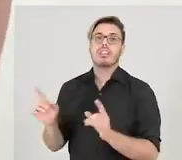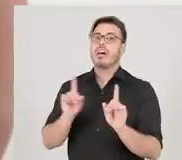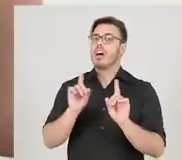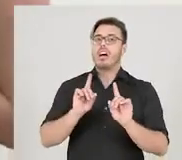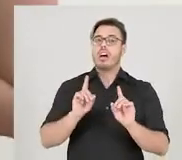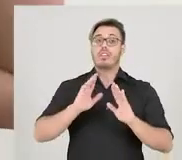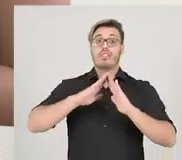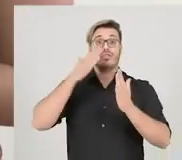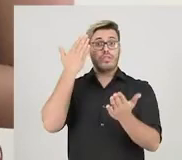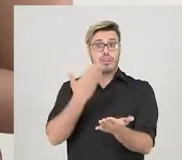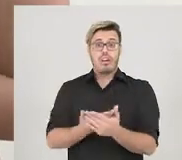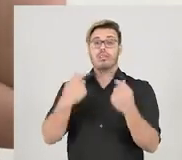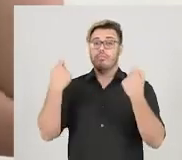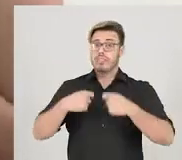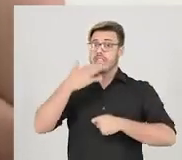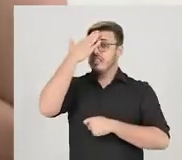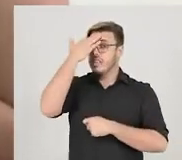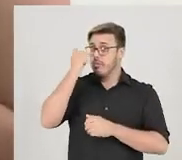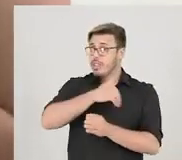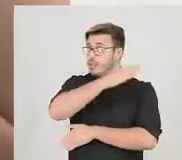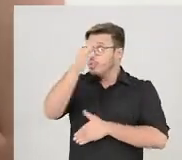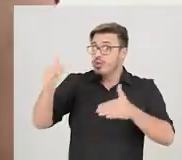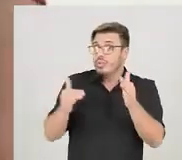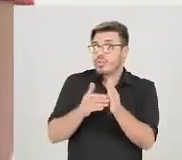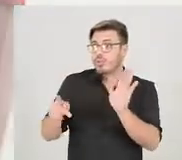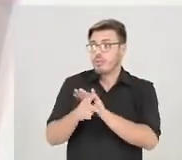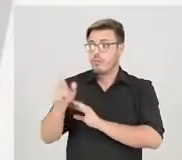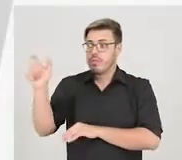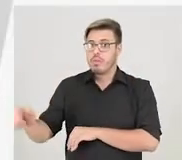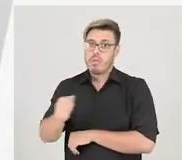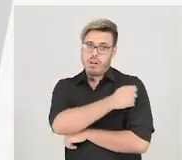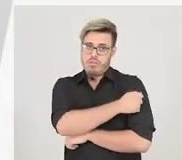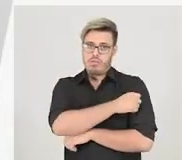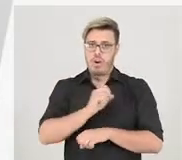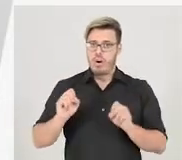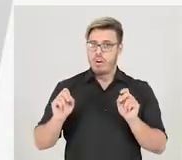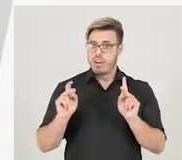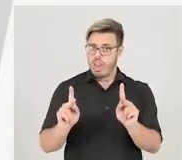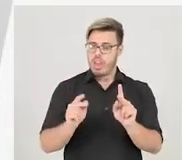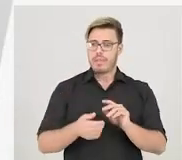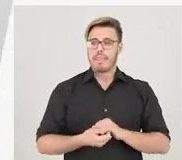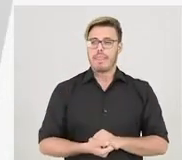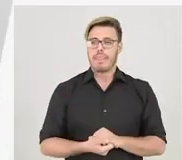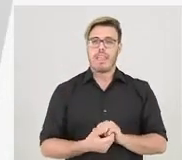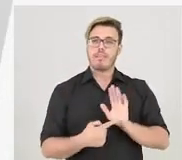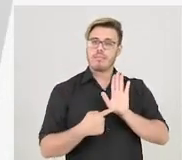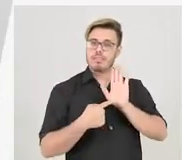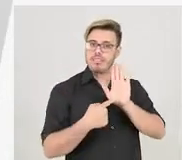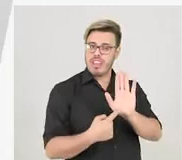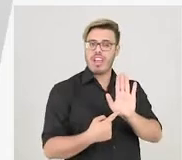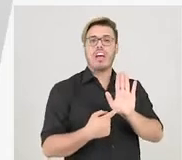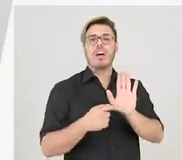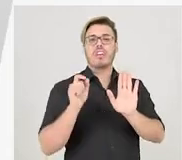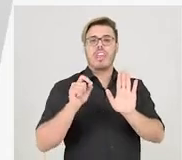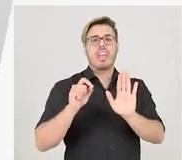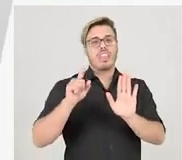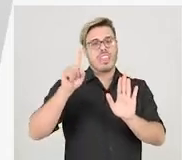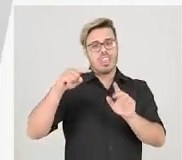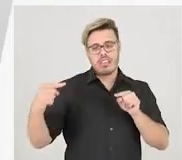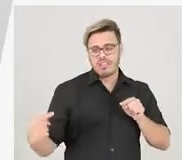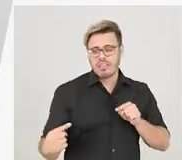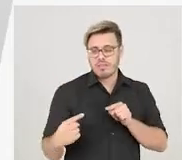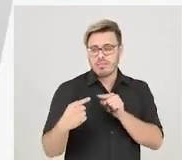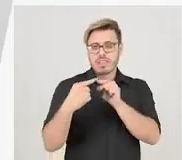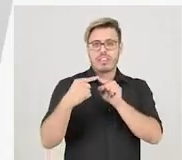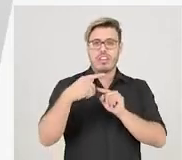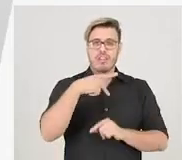Essa é uma imagem que ilustra bem o plano educacional individualizado. Como é que esse menino chegou e o que é que ele sabe?